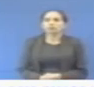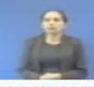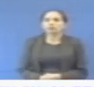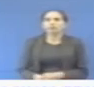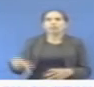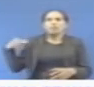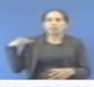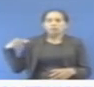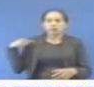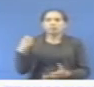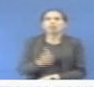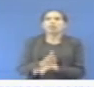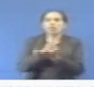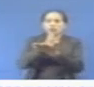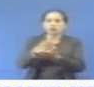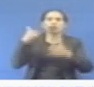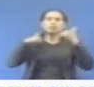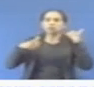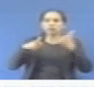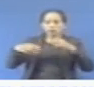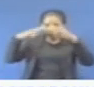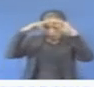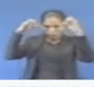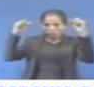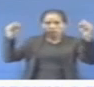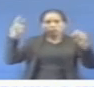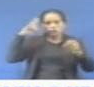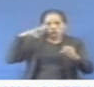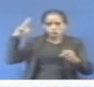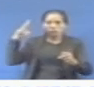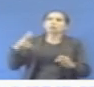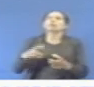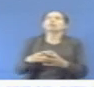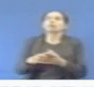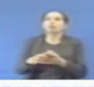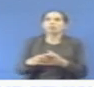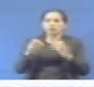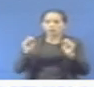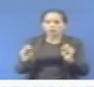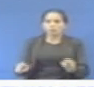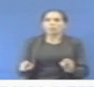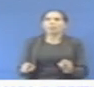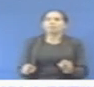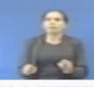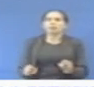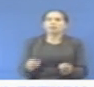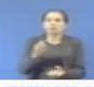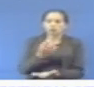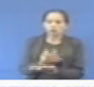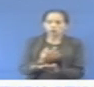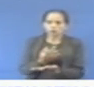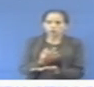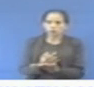Gabinete apoia atividades que conduzem a presidência república no nosso agência plena internacional, apoio necessidades básicas no nosso assembleia